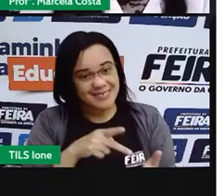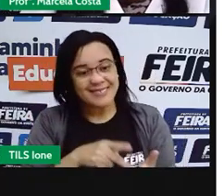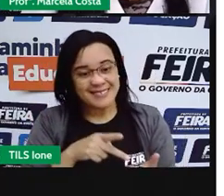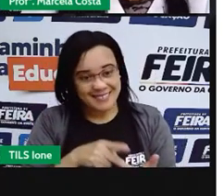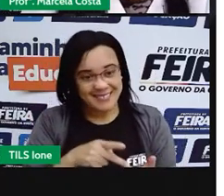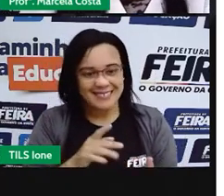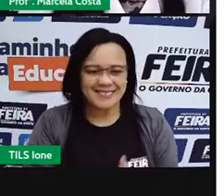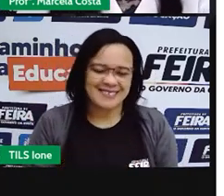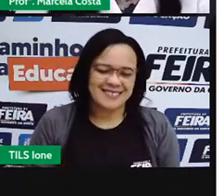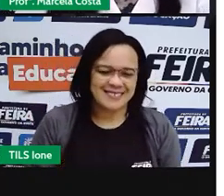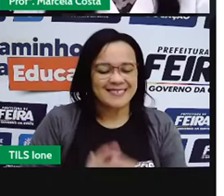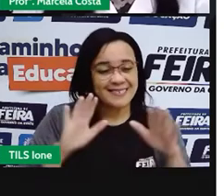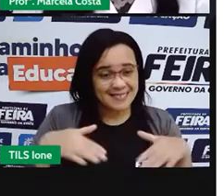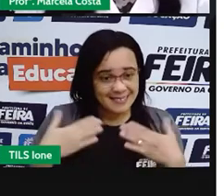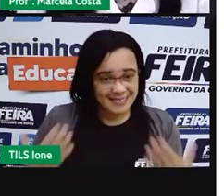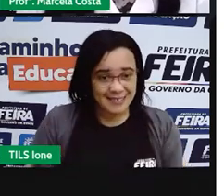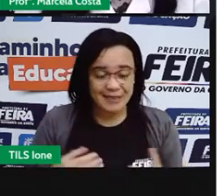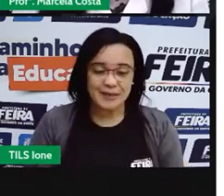uma história,